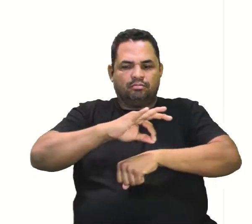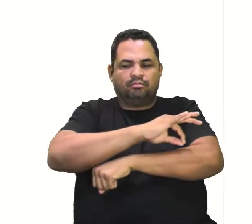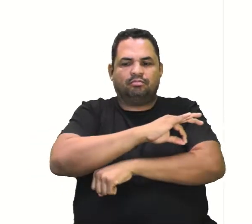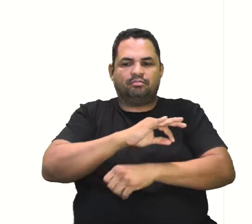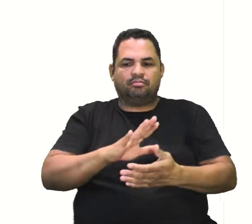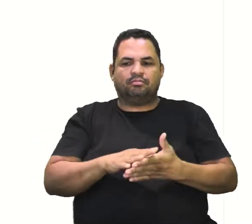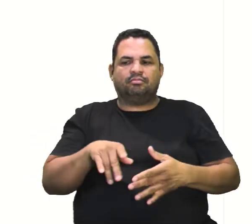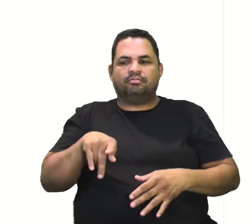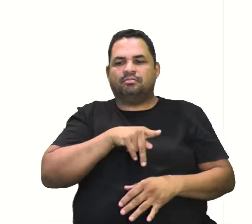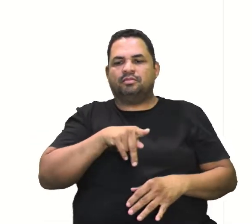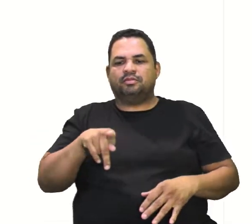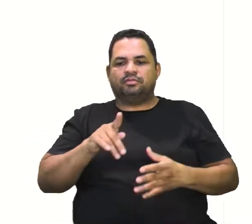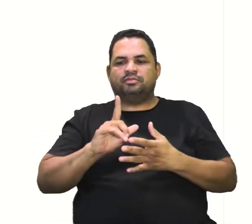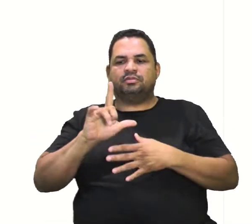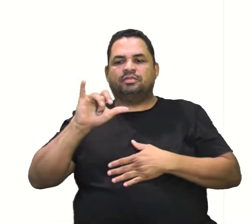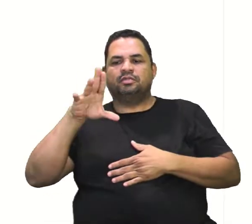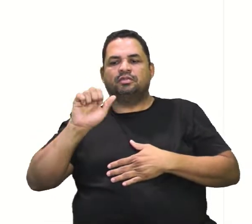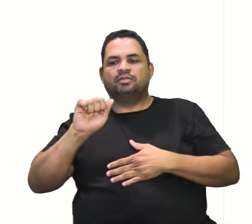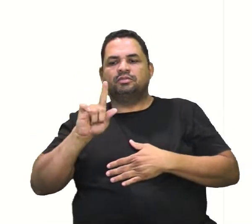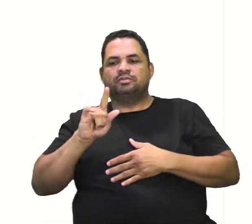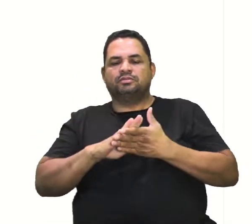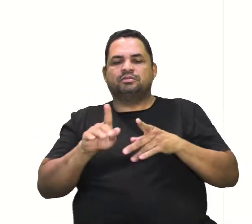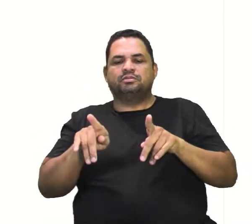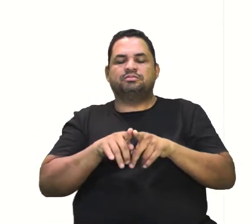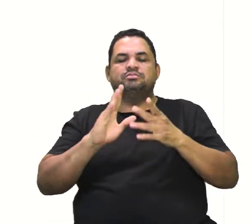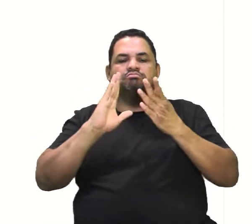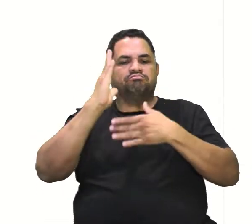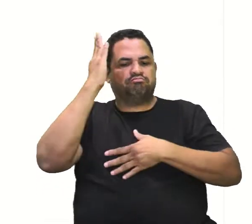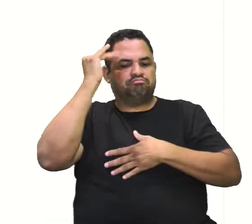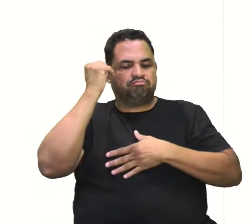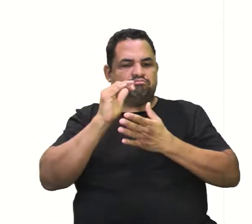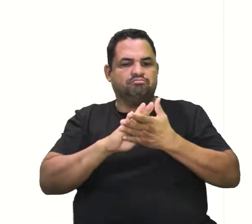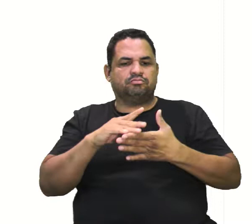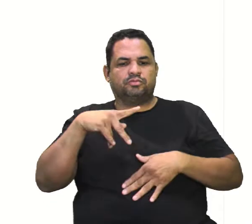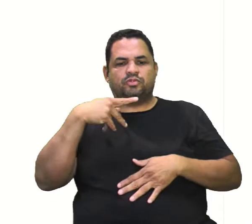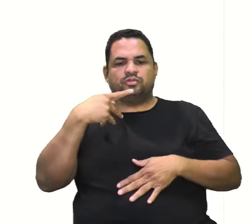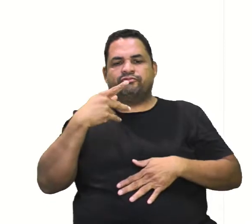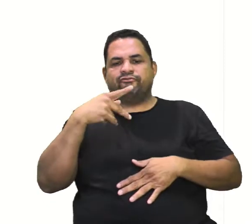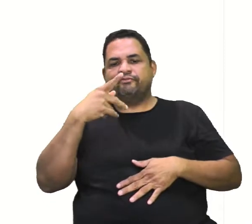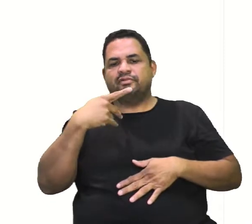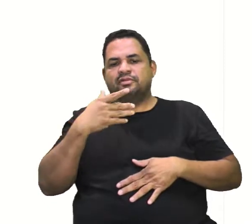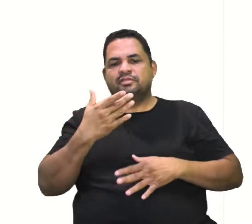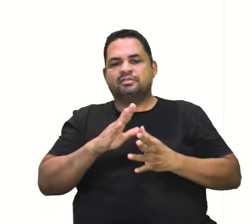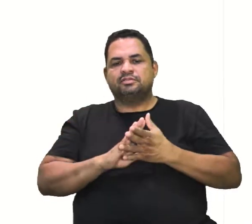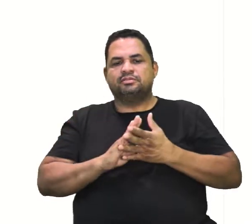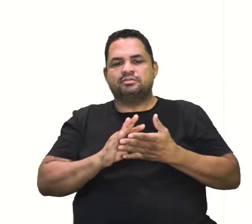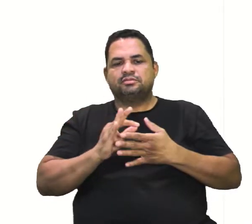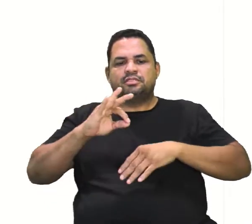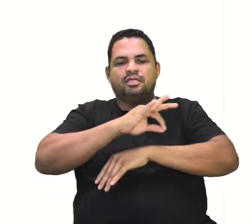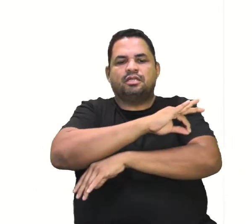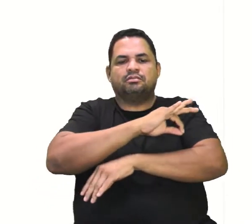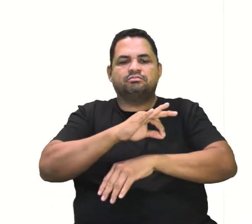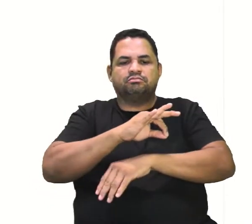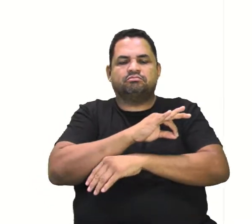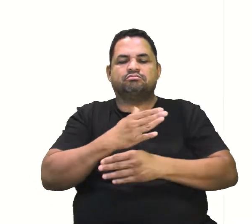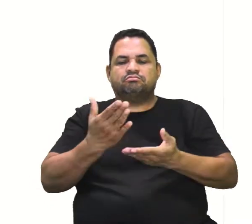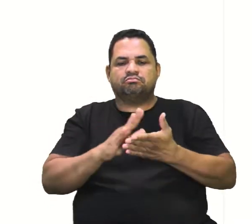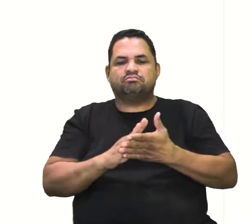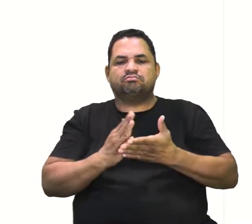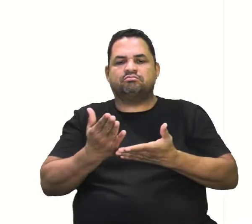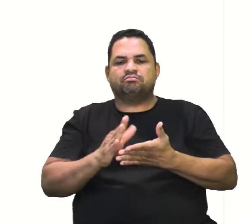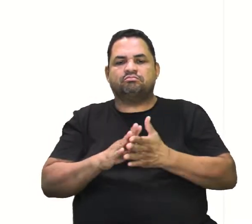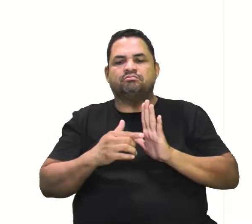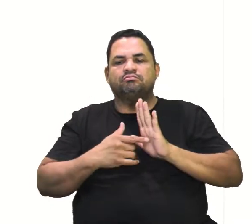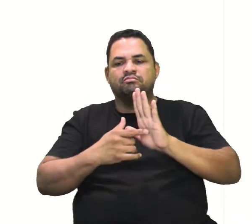com propriedade, né? Que quando a gente faz a perspectiva no desenho, na arquitetura, algumas coisas